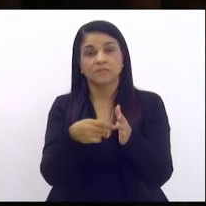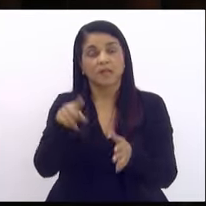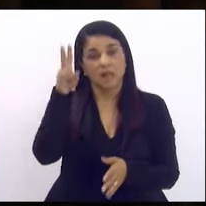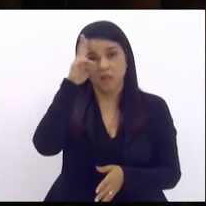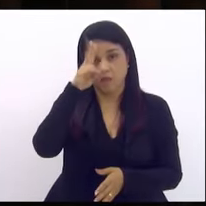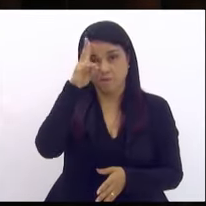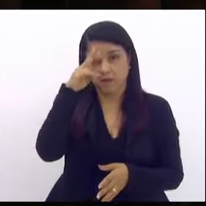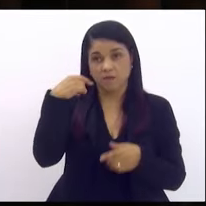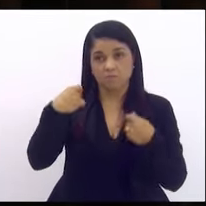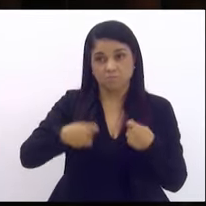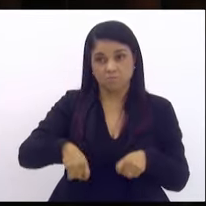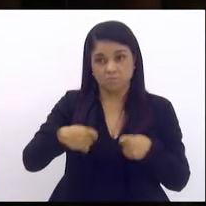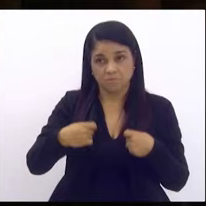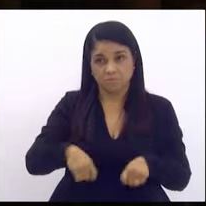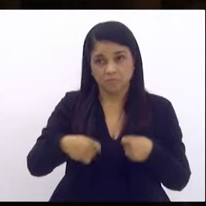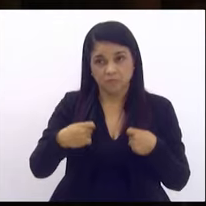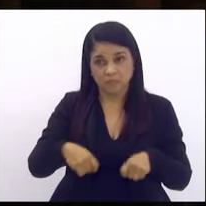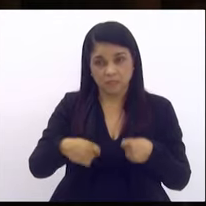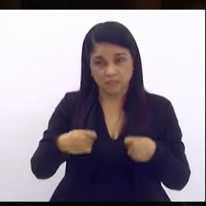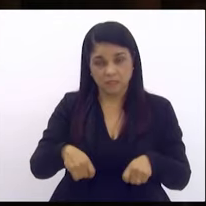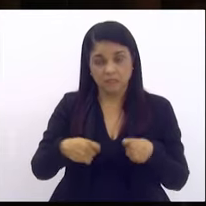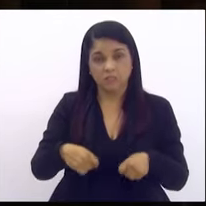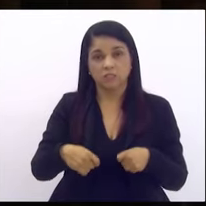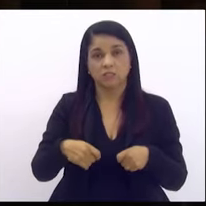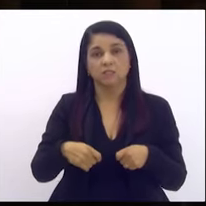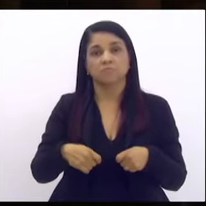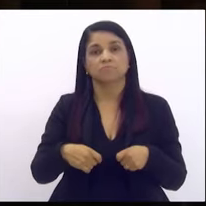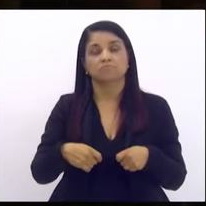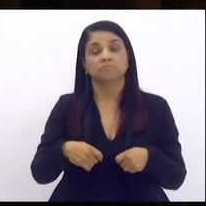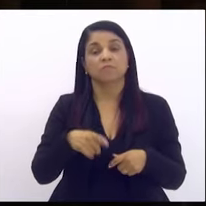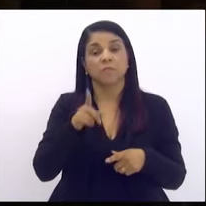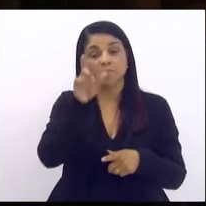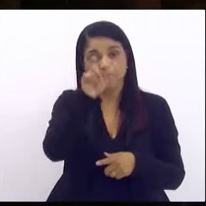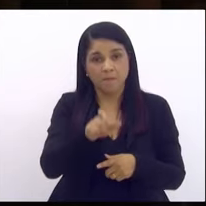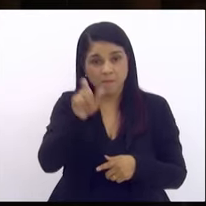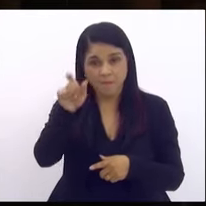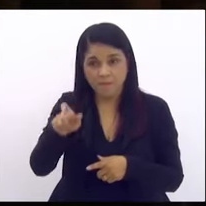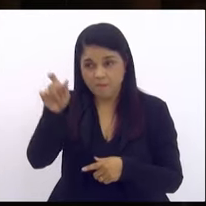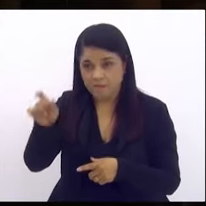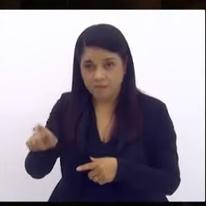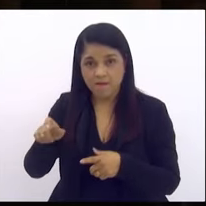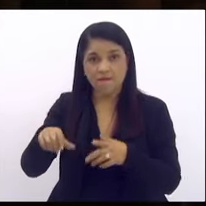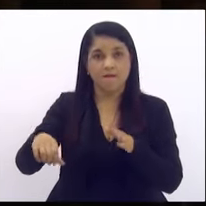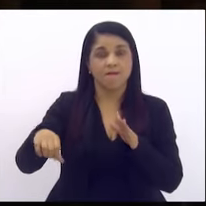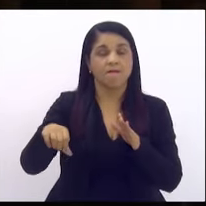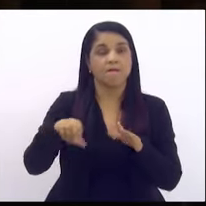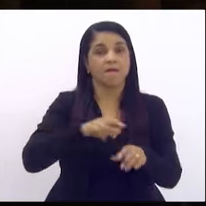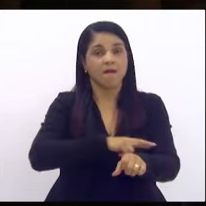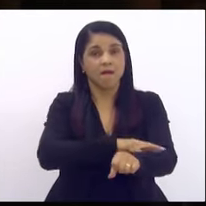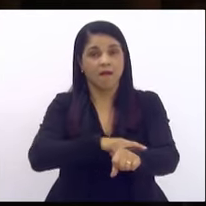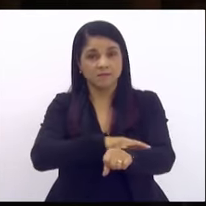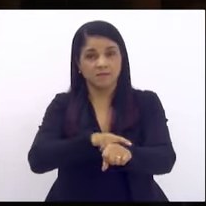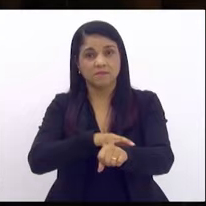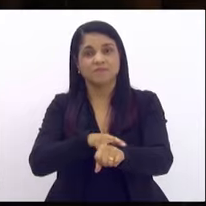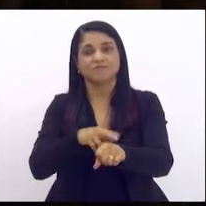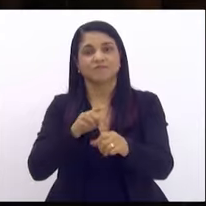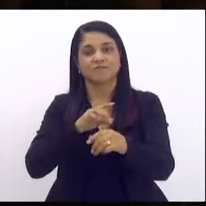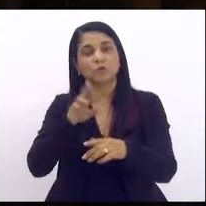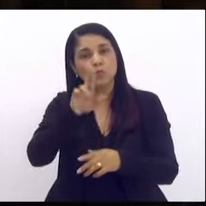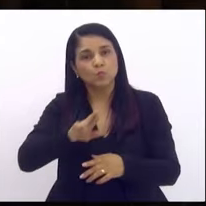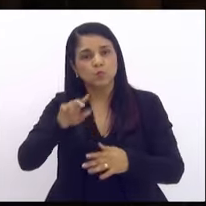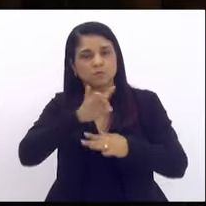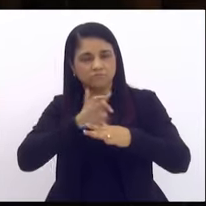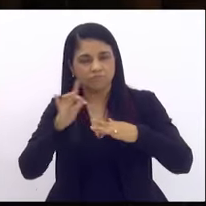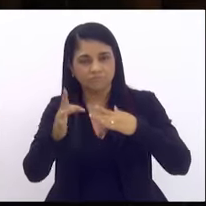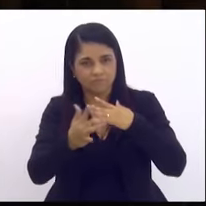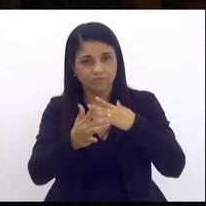gente precisa esses racistas que usam das redes sociais para cometer seus crimes Então esse